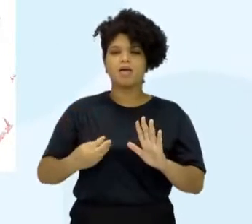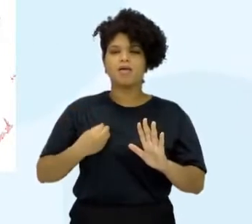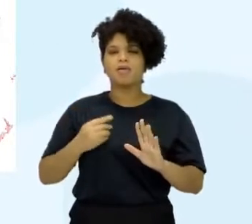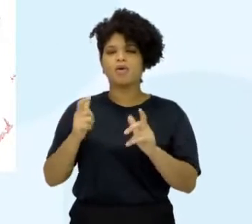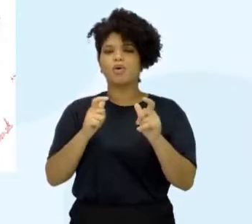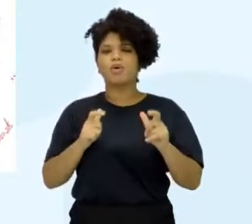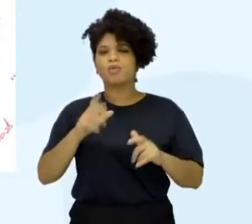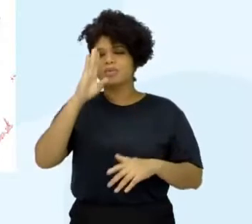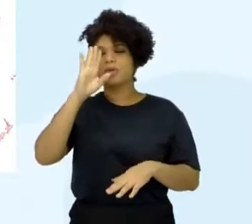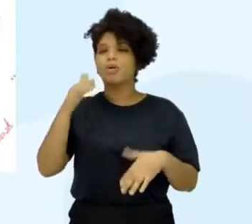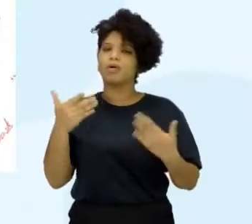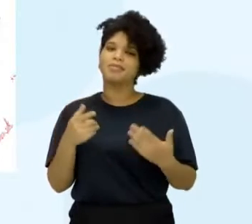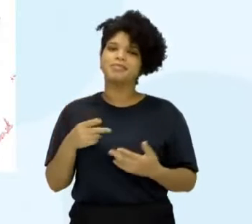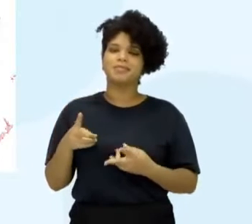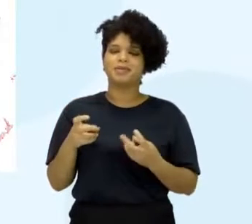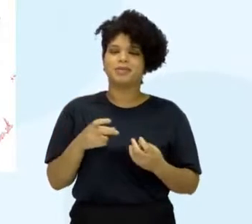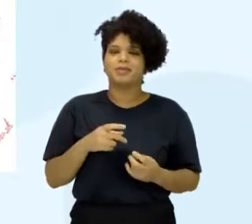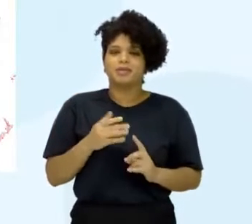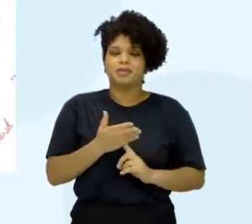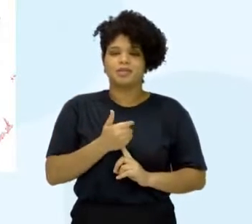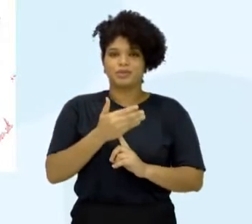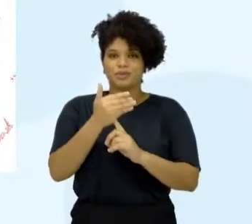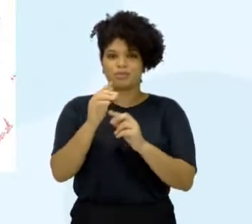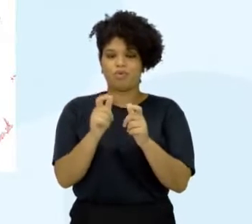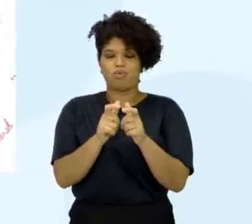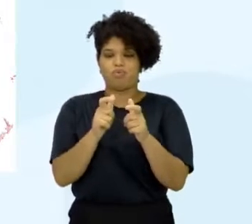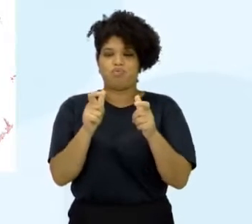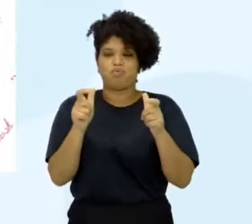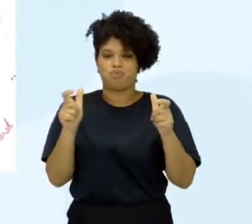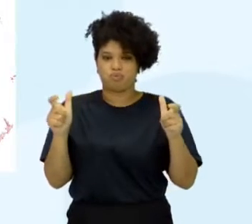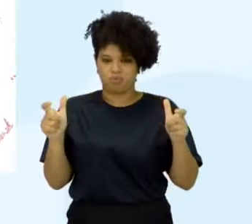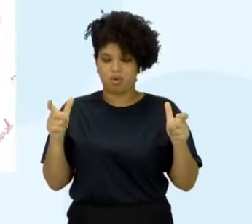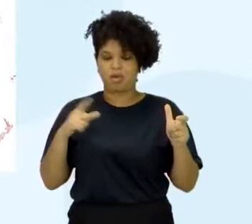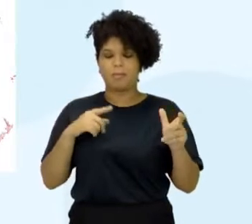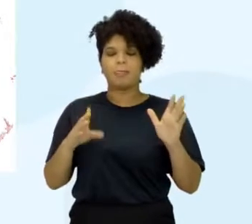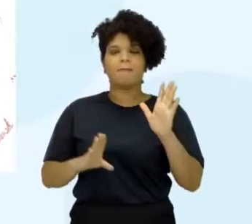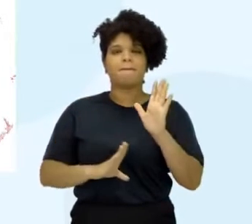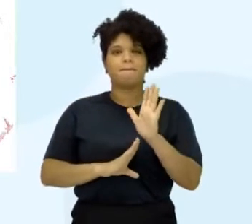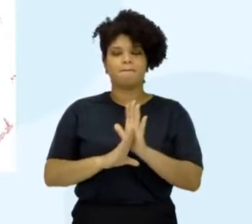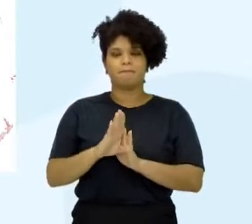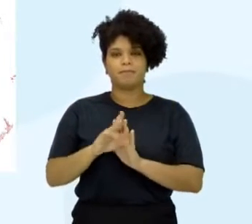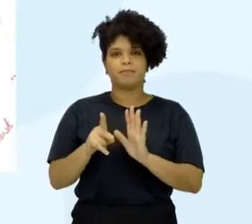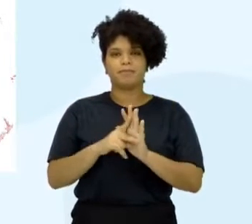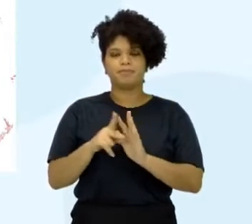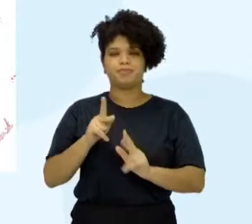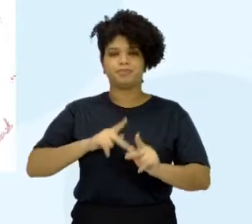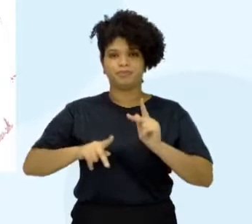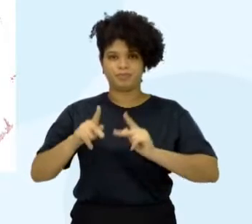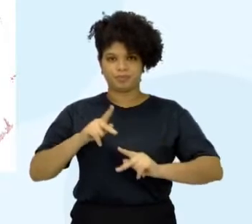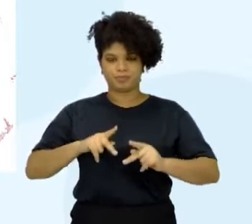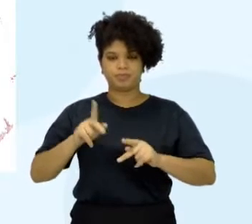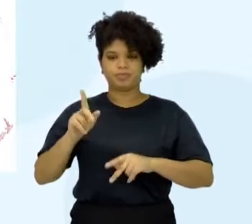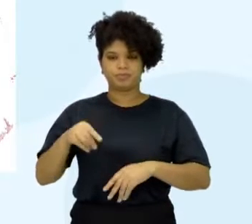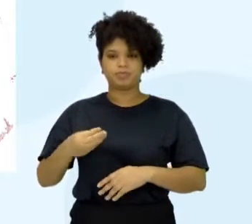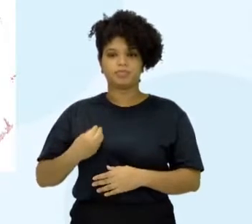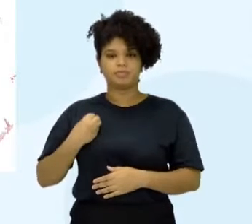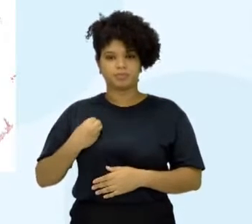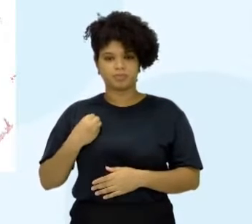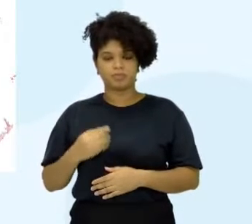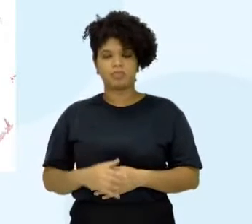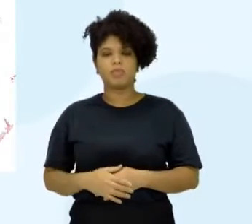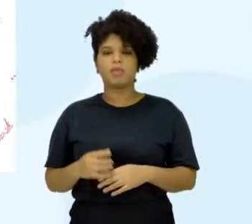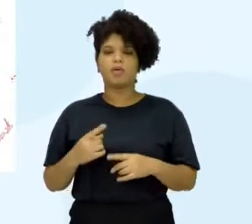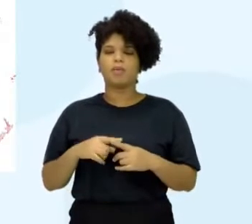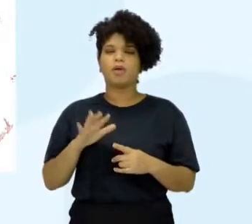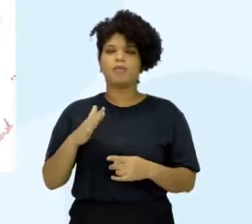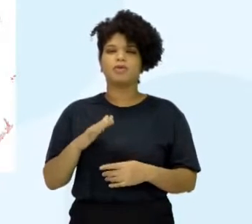crescimento, a tecnologia faz com que também tenhamos aí um avanço na população, né? Que está lá, né,